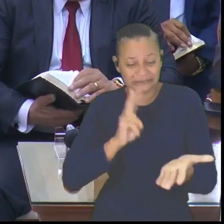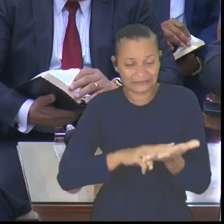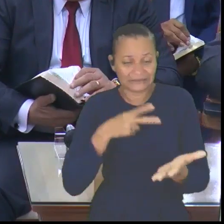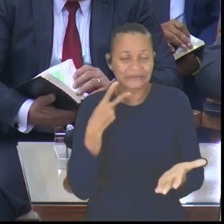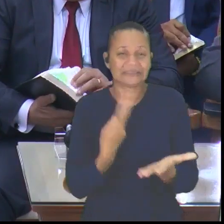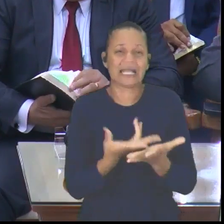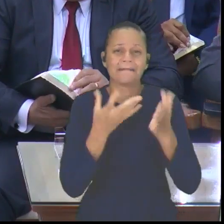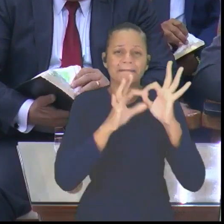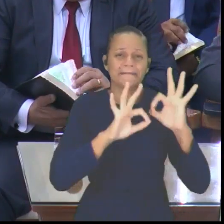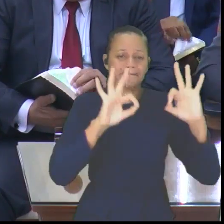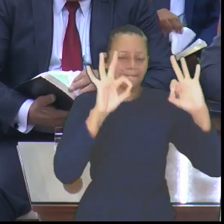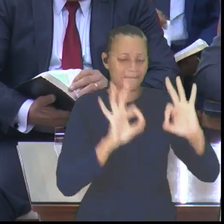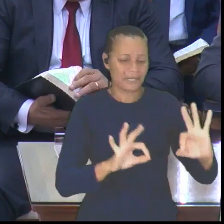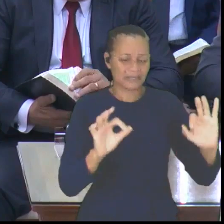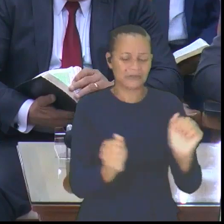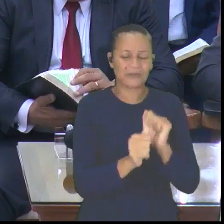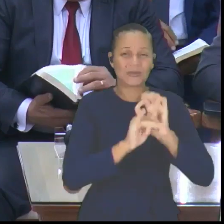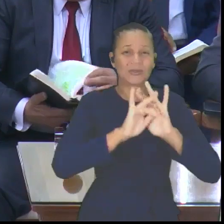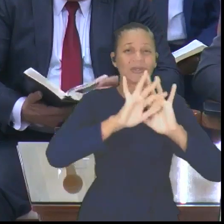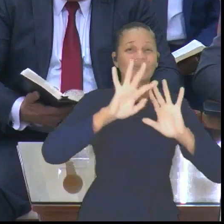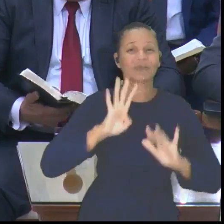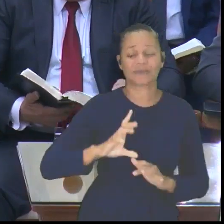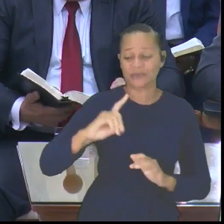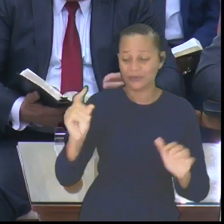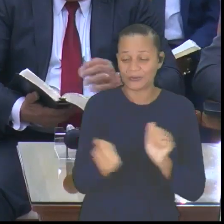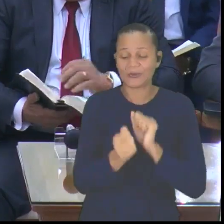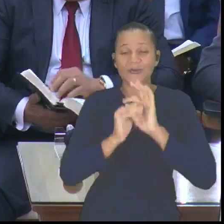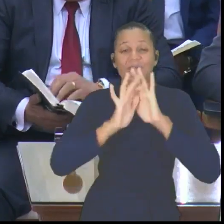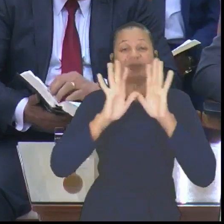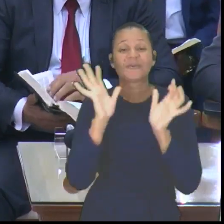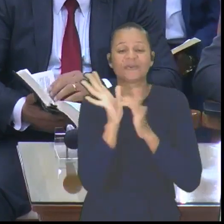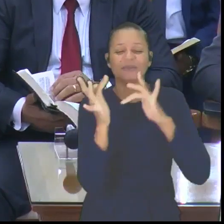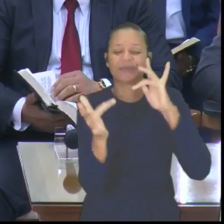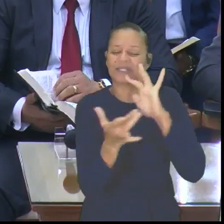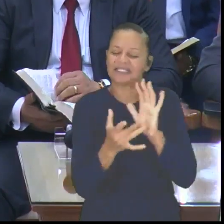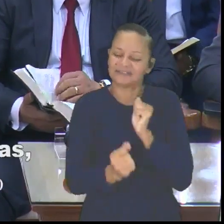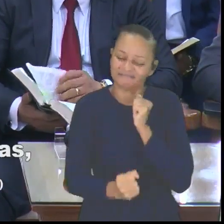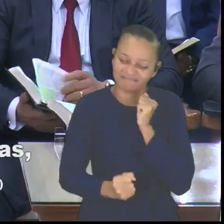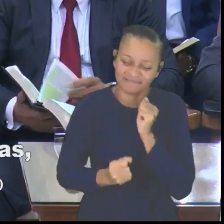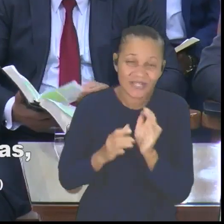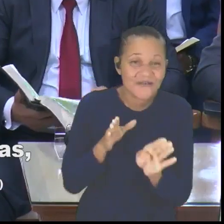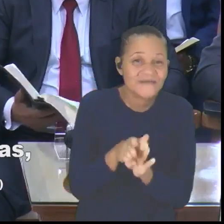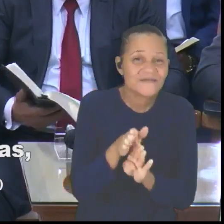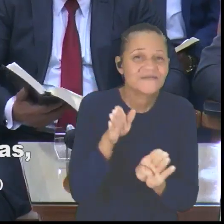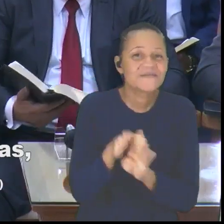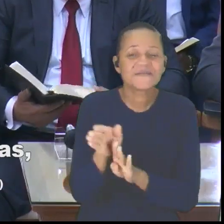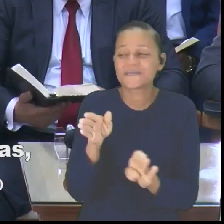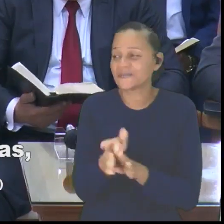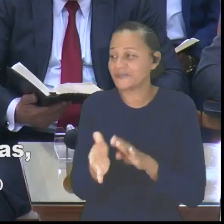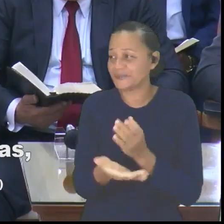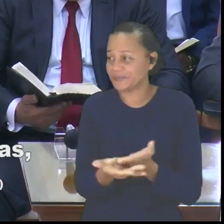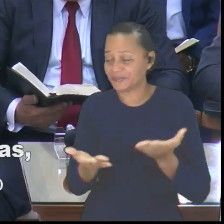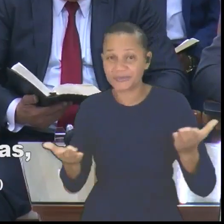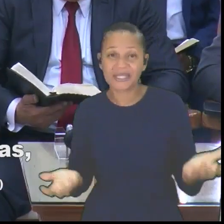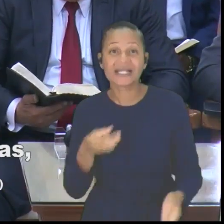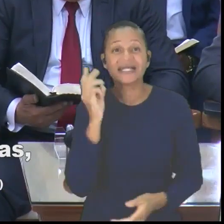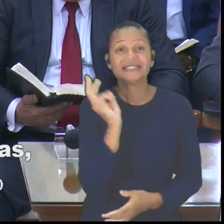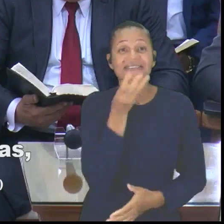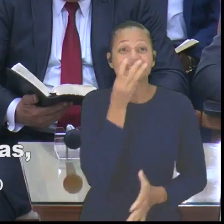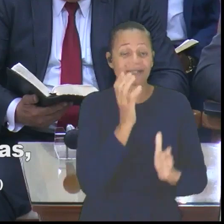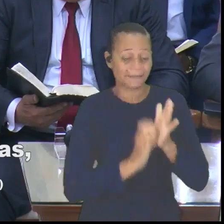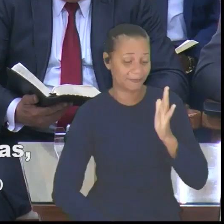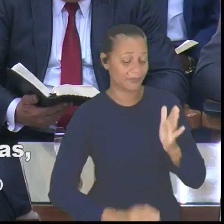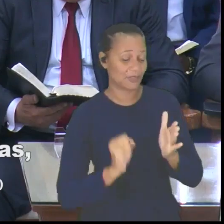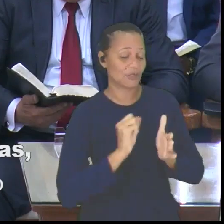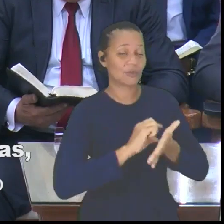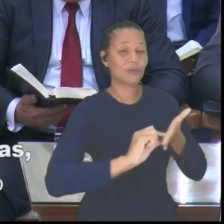de planos, glória a Deus, glória a Jesus, aí fala conselhos. Mas olha o que diz Isaías capítulo 8,